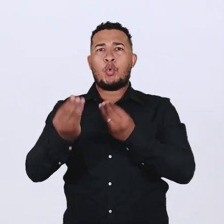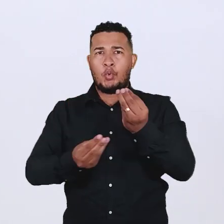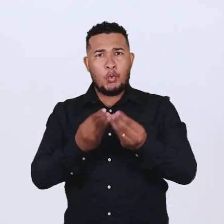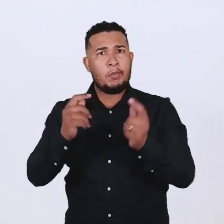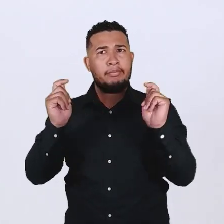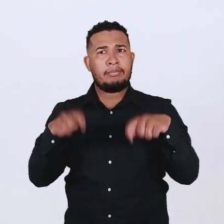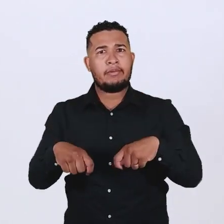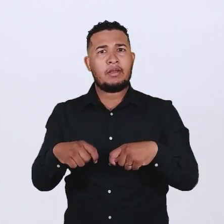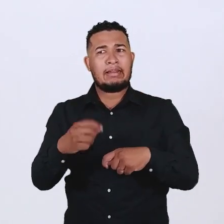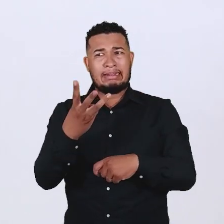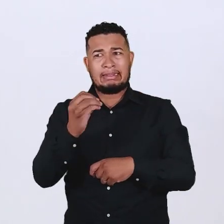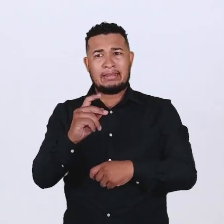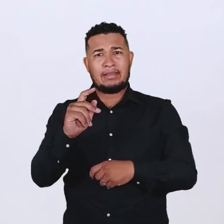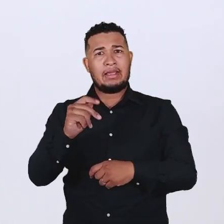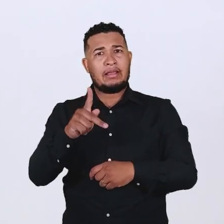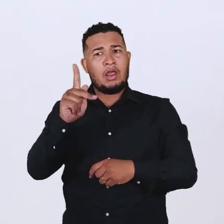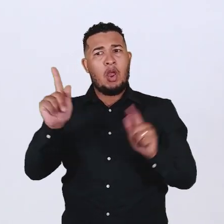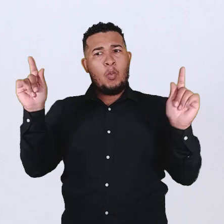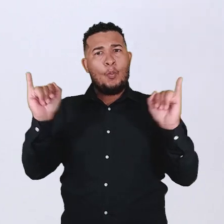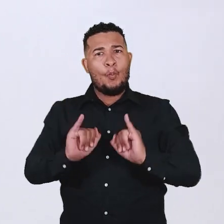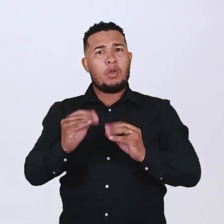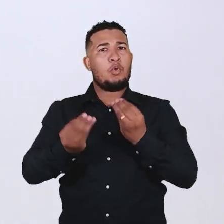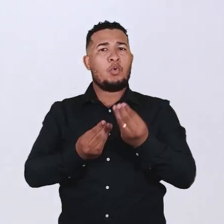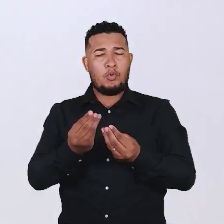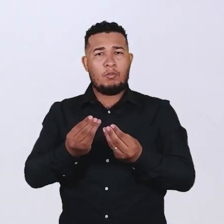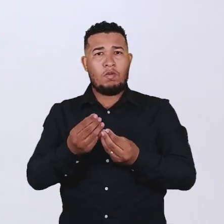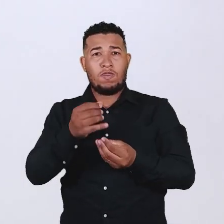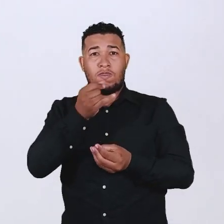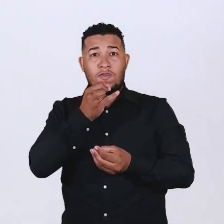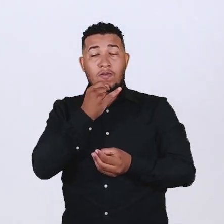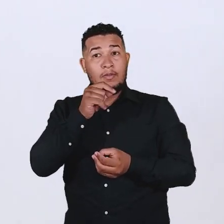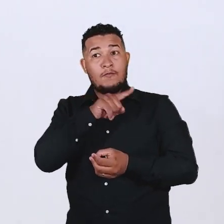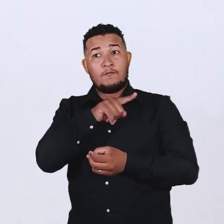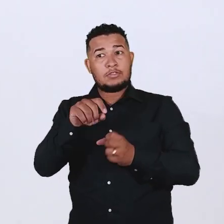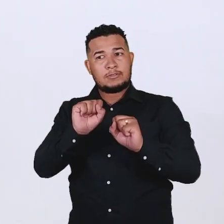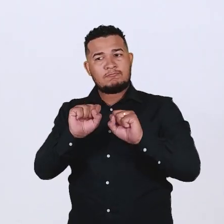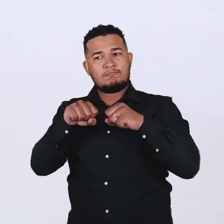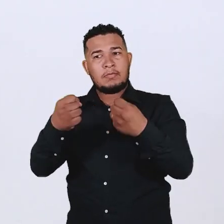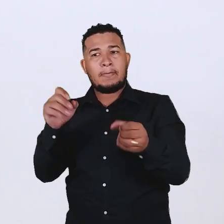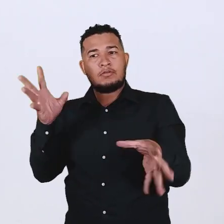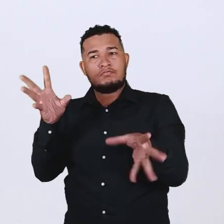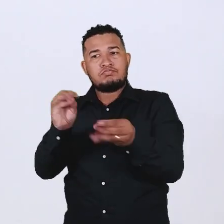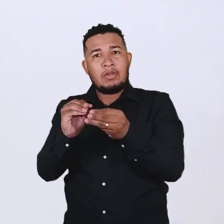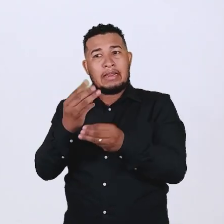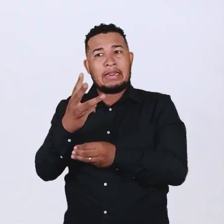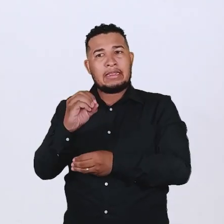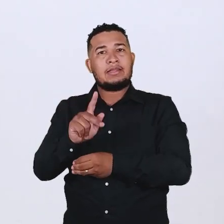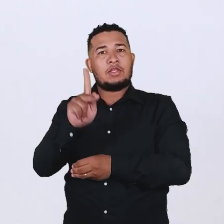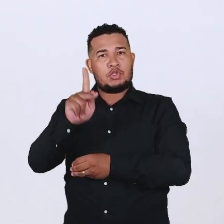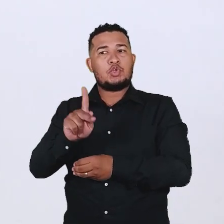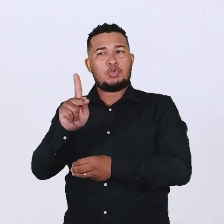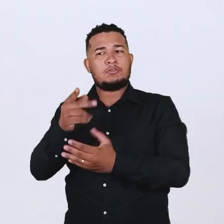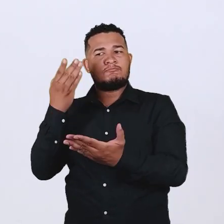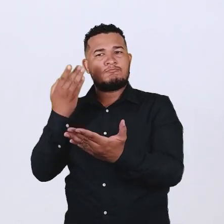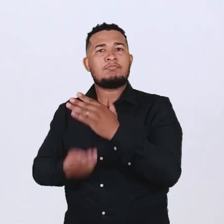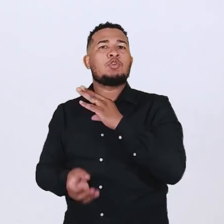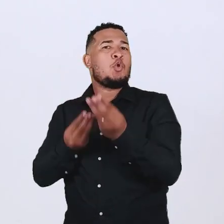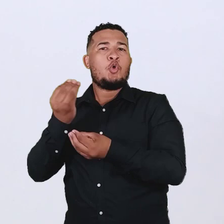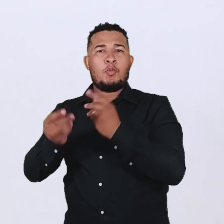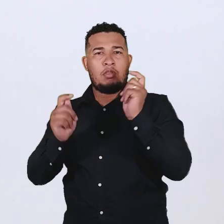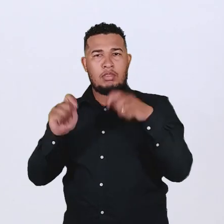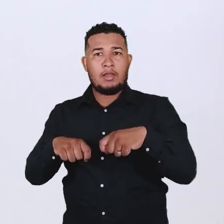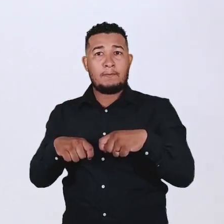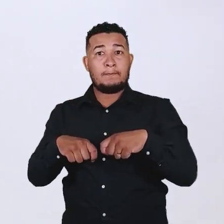fazer isso? Mas Fabrício, como que eu vou alcançar esse resultado? Então, você fraciona esses 30 quilos que você